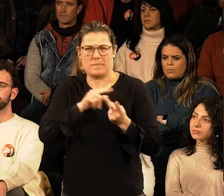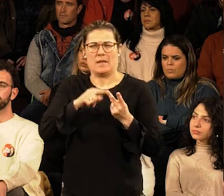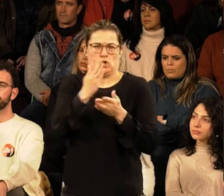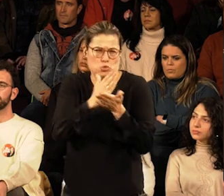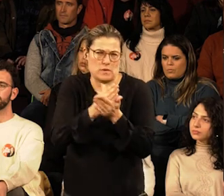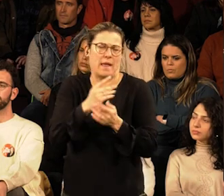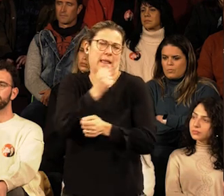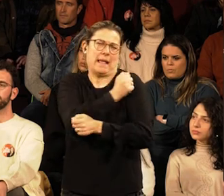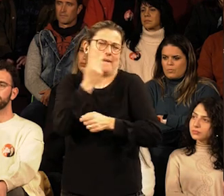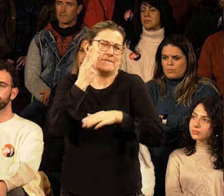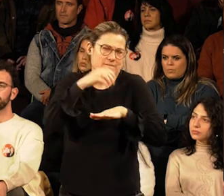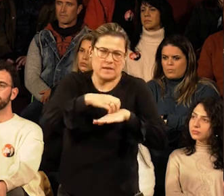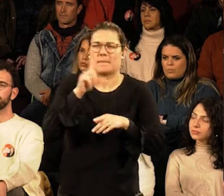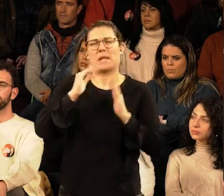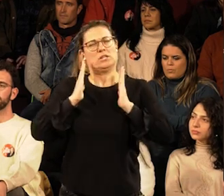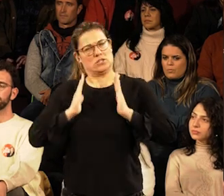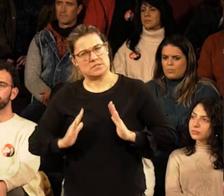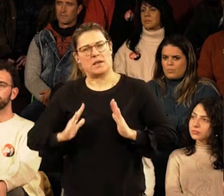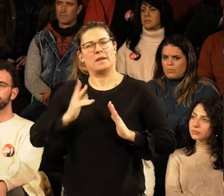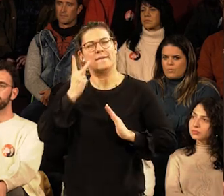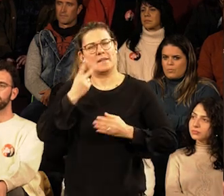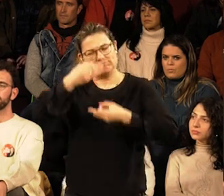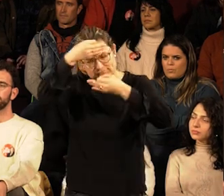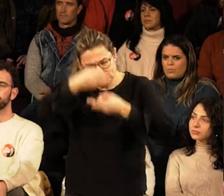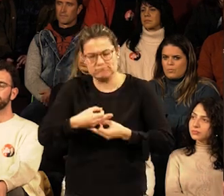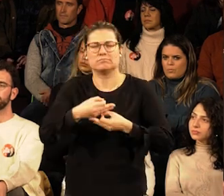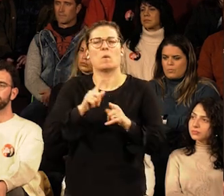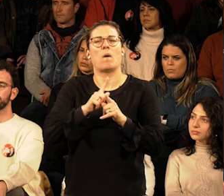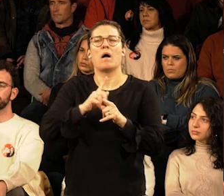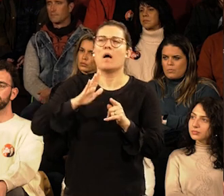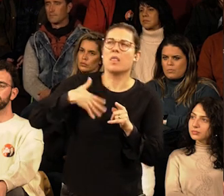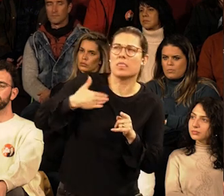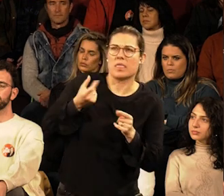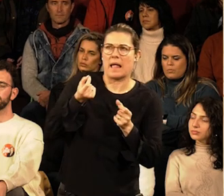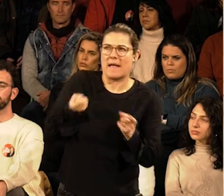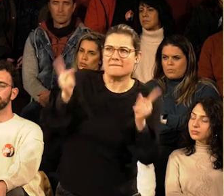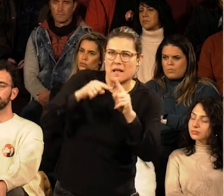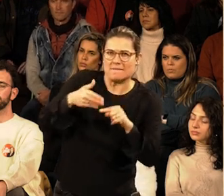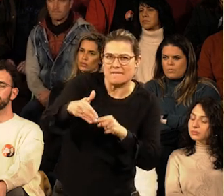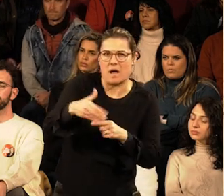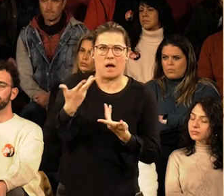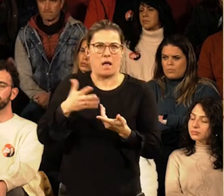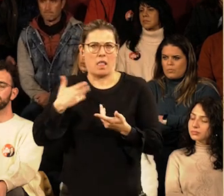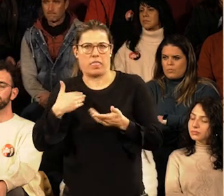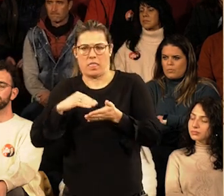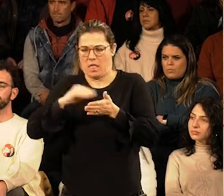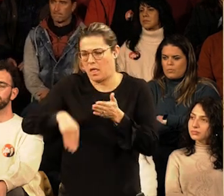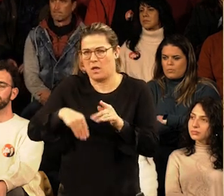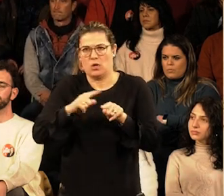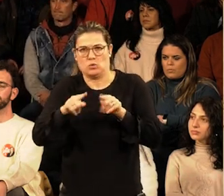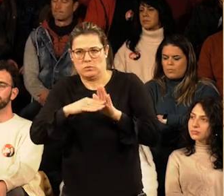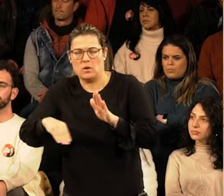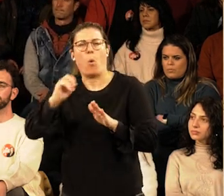habitar para descansar com dignidade e sem medo da inflação da precariedade e do